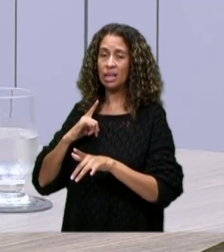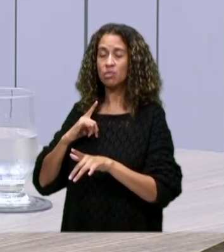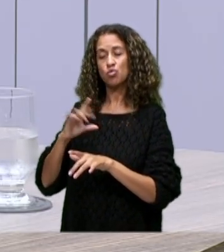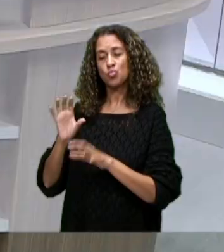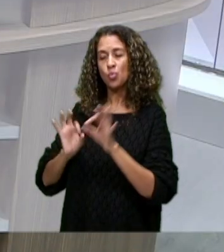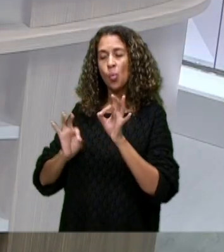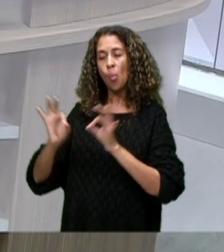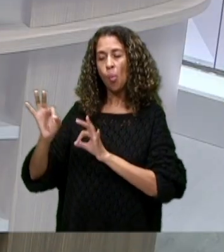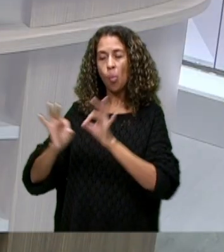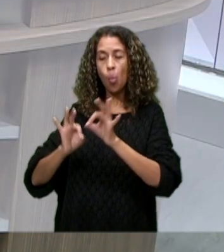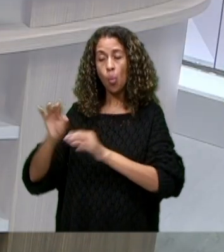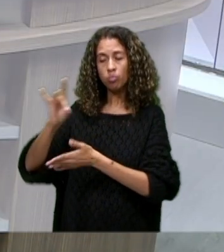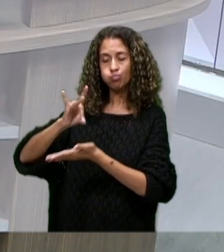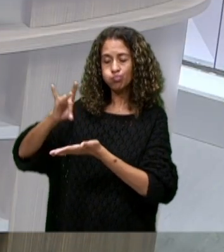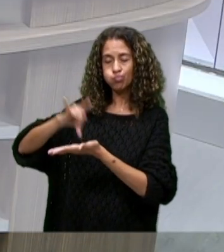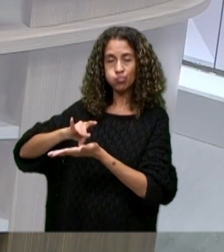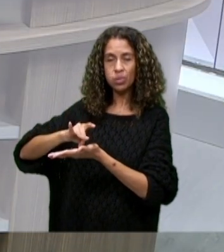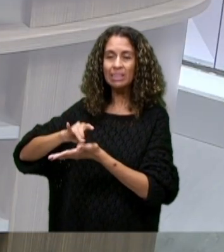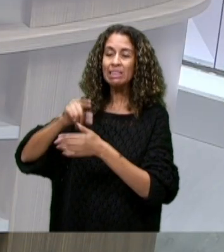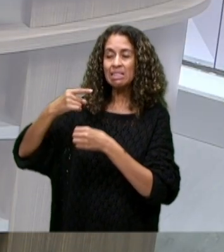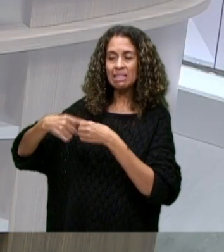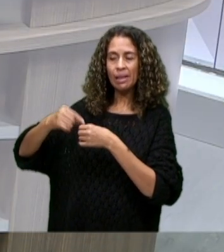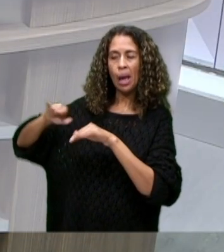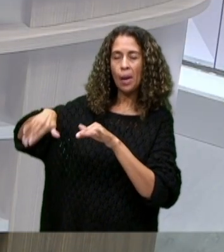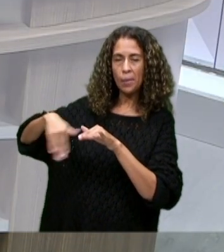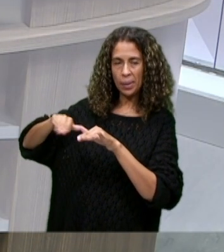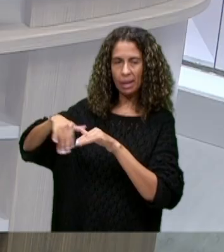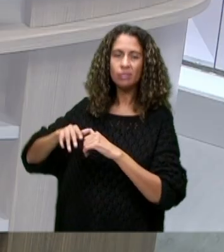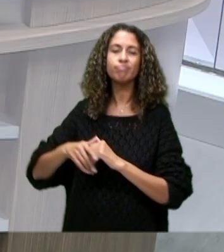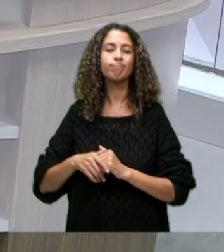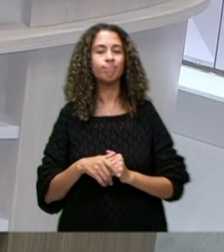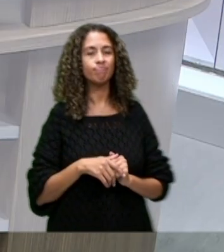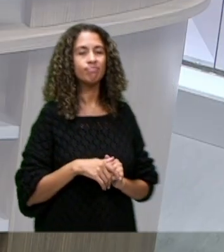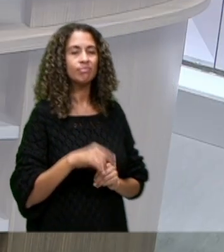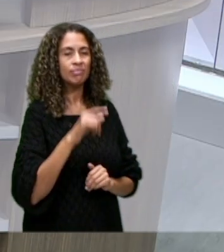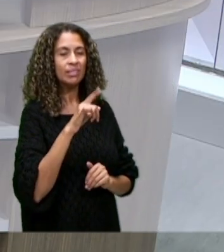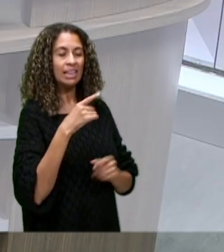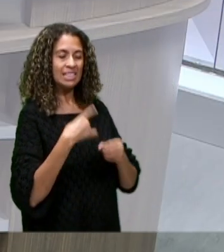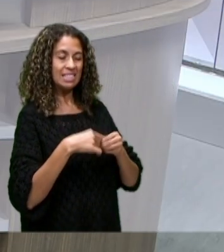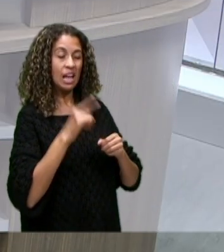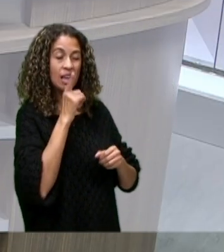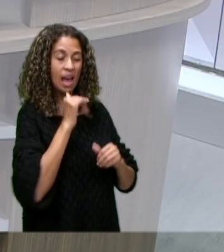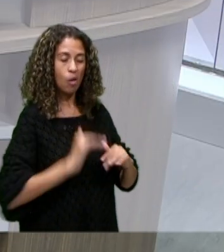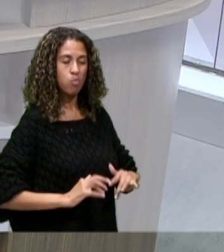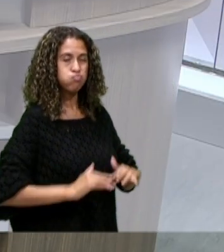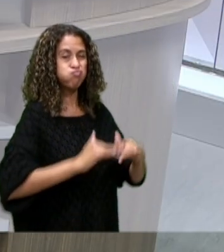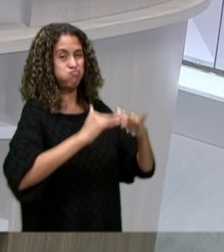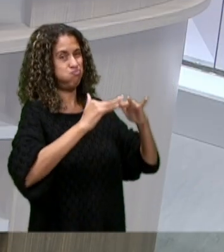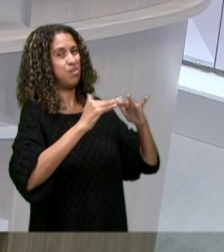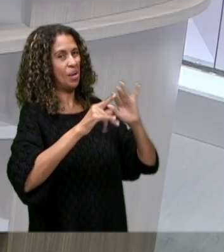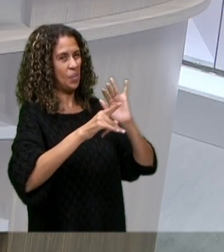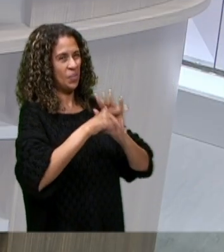geográfico, eu tento citar, a cidade tem praia. As cidades que alaga e alaga e alaga. Sim.